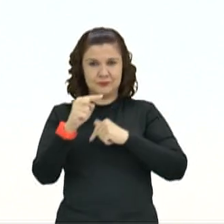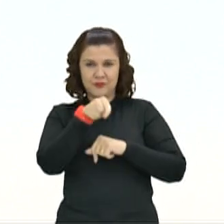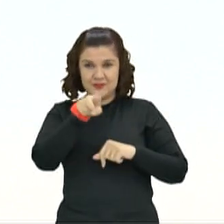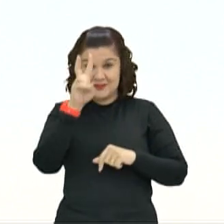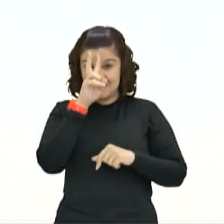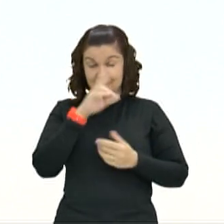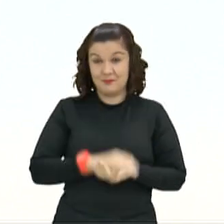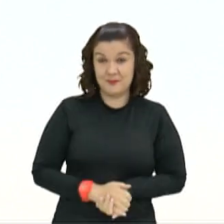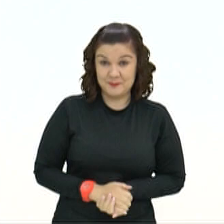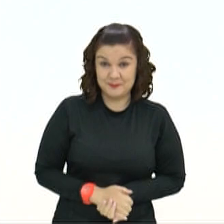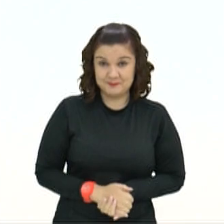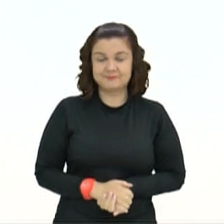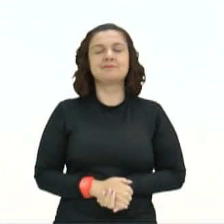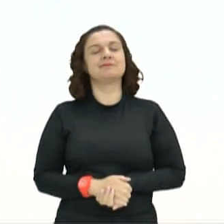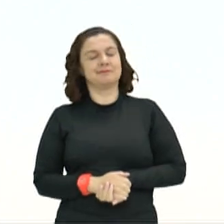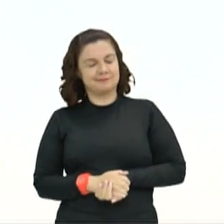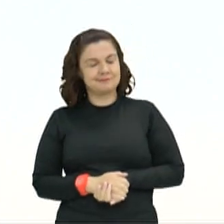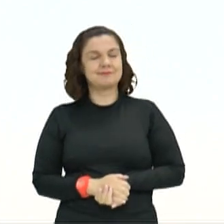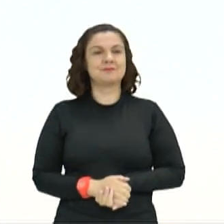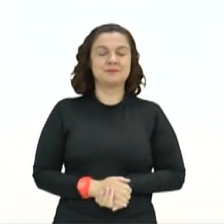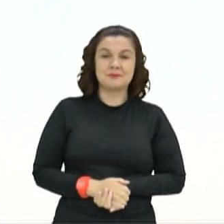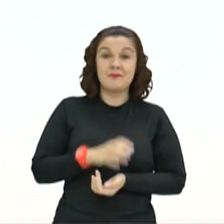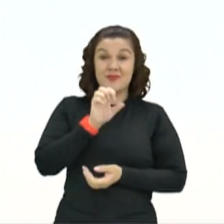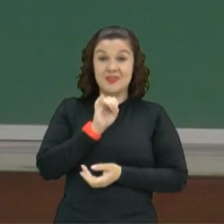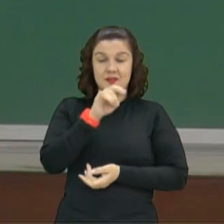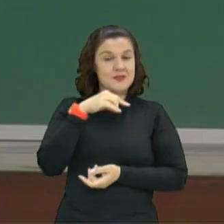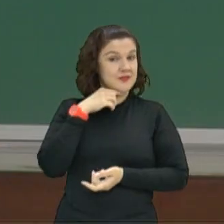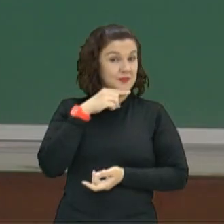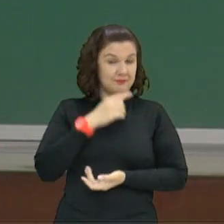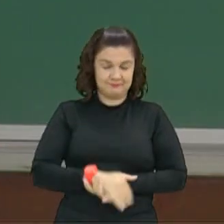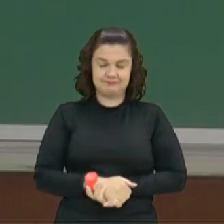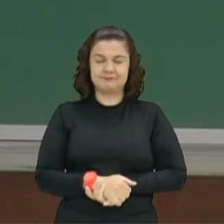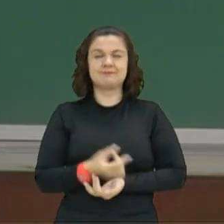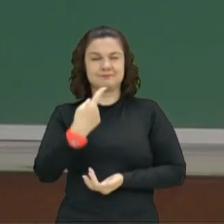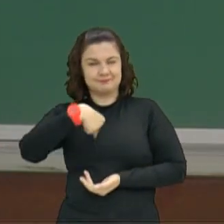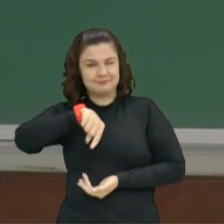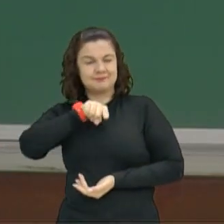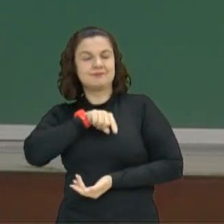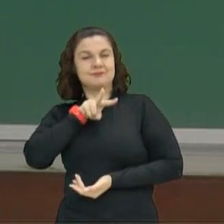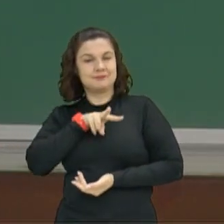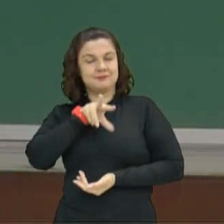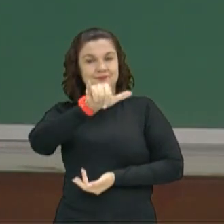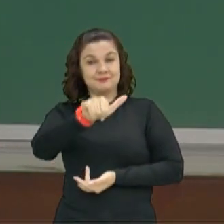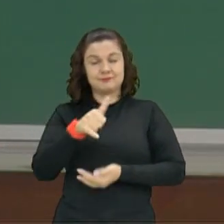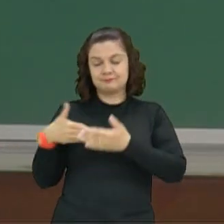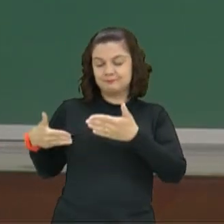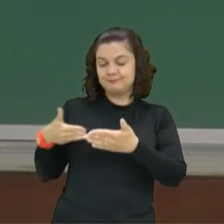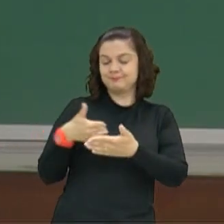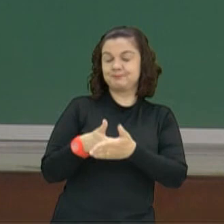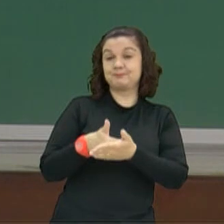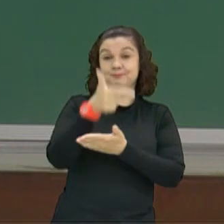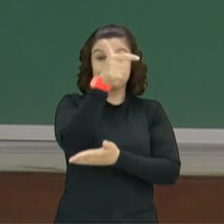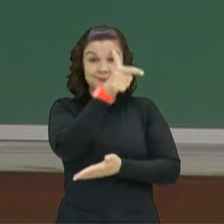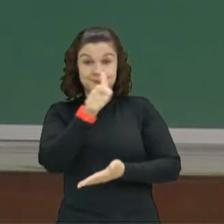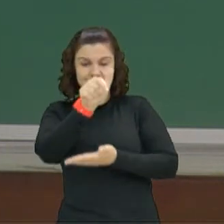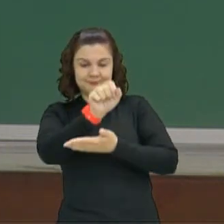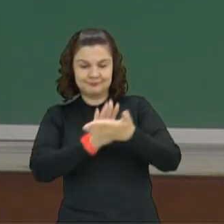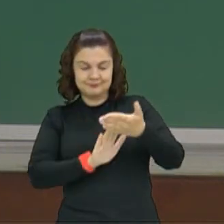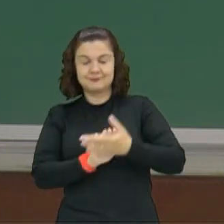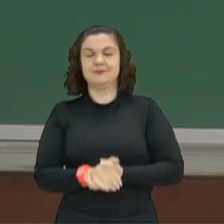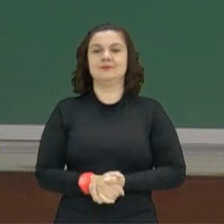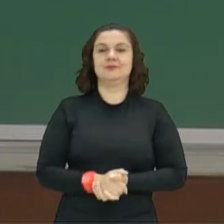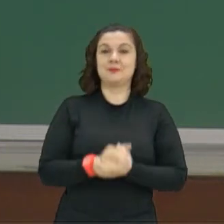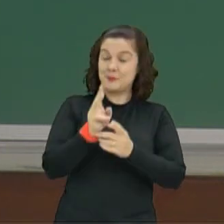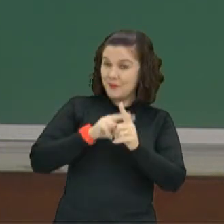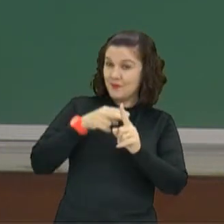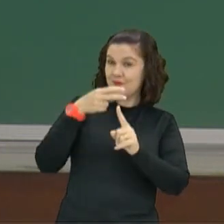Lembra? Não lembra? Tá bom. Então, se você não lembra, tá? Nós vamos começar agora a retomar esse conteúdo e vamos trazer